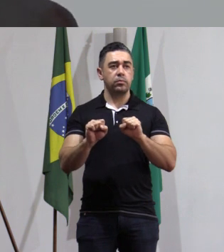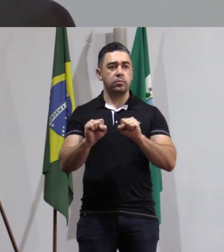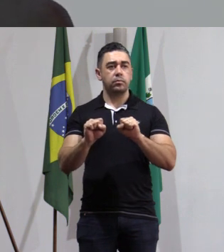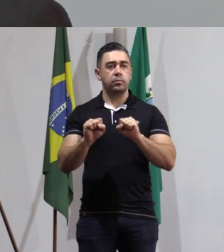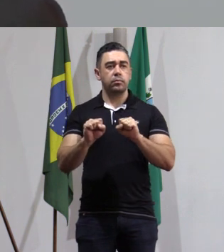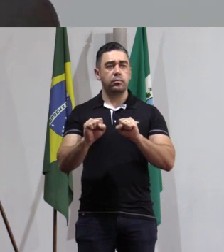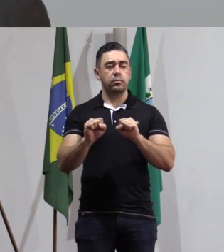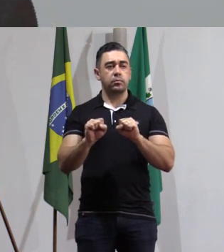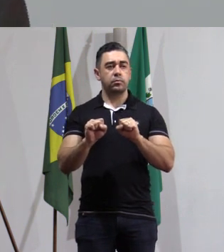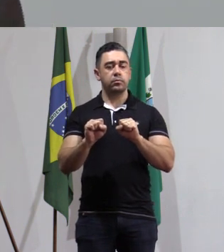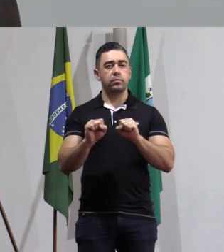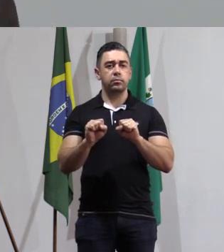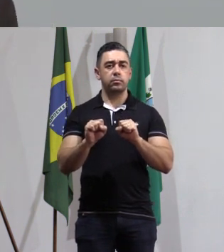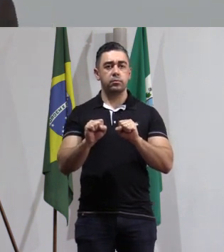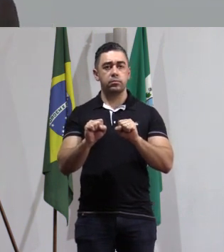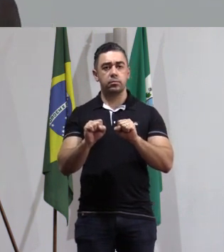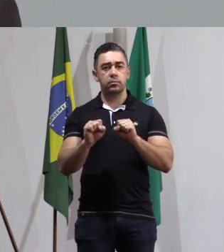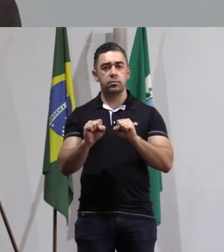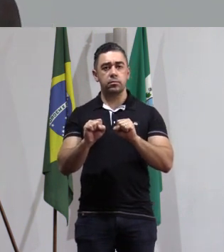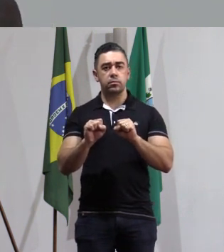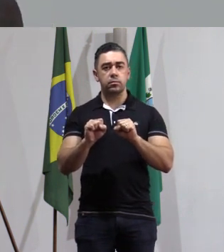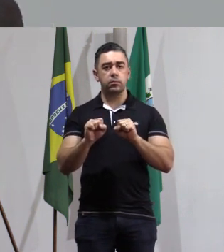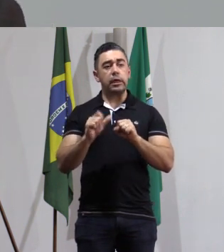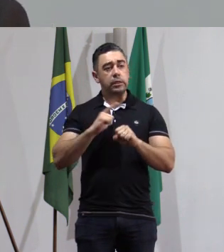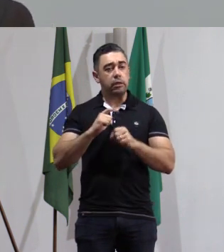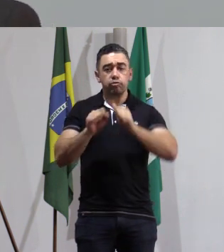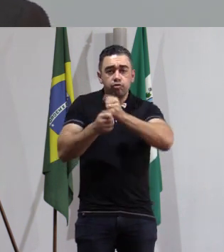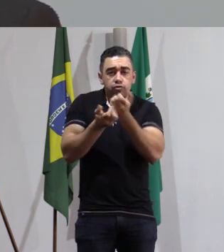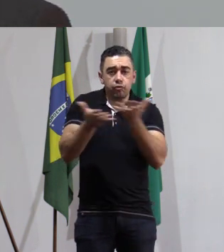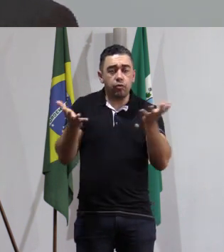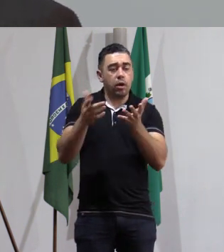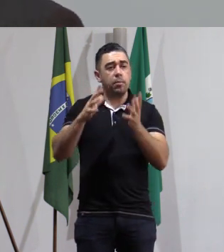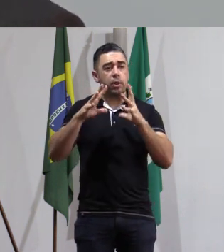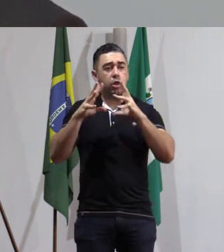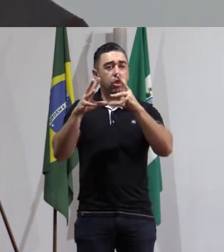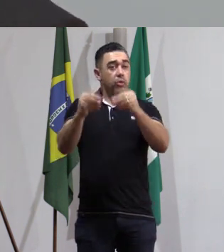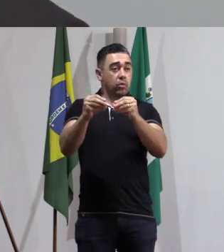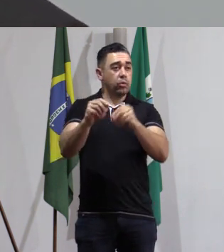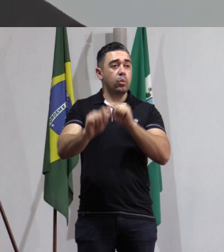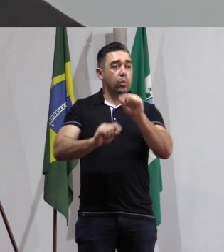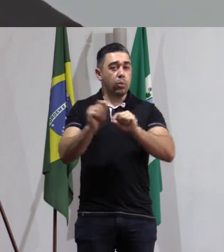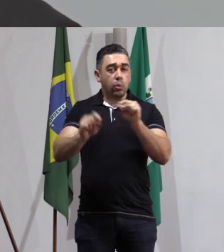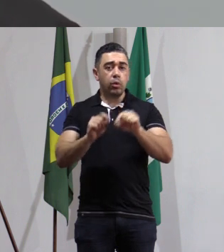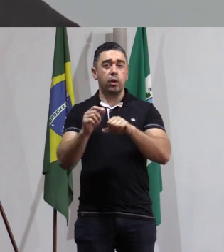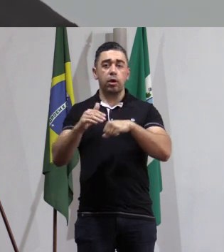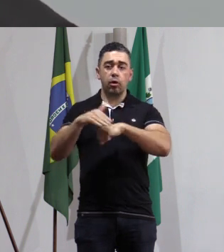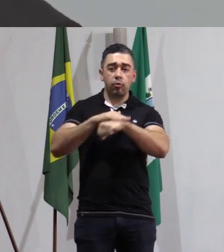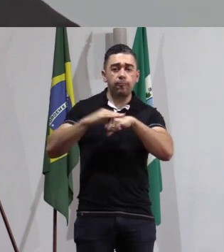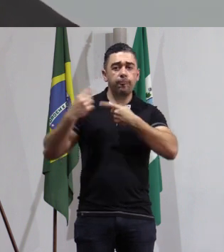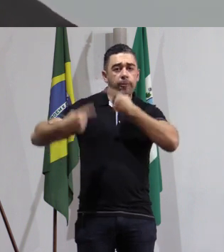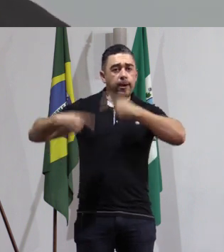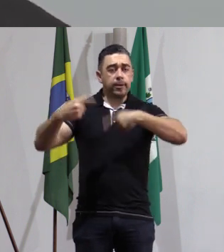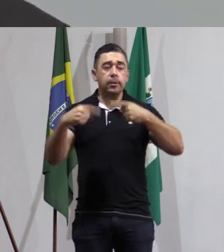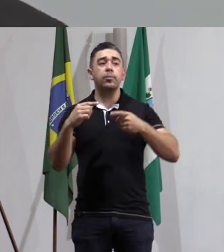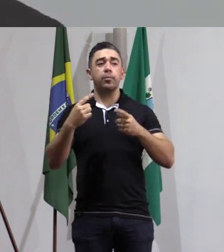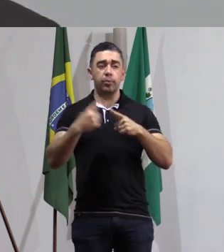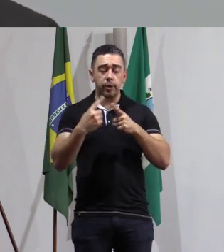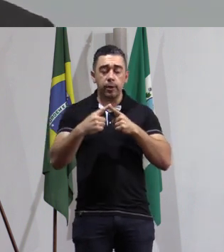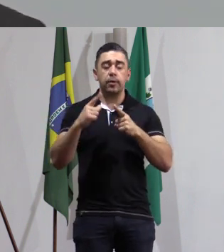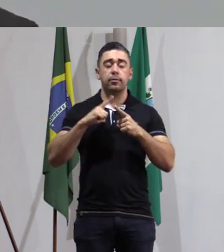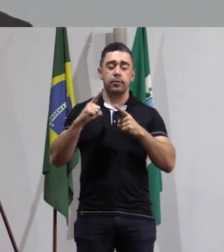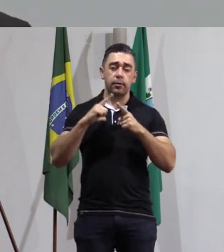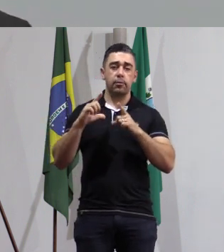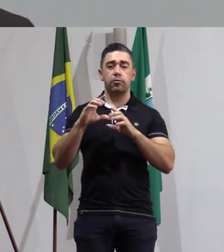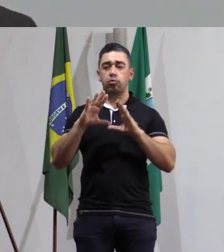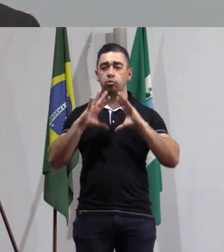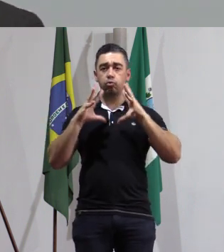nesse caminho, capilarizar a discussão para toda a comunidade, porque, como eu disse no início, é fundamental que a comunidade esteja comprometida